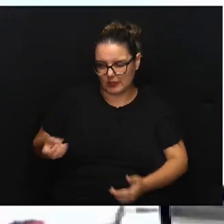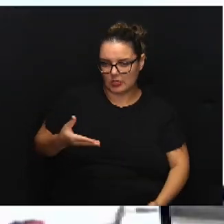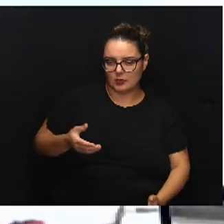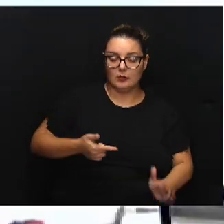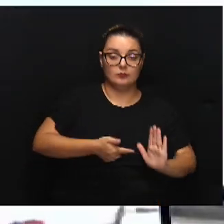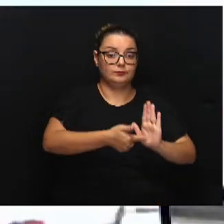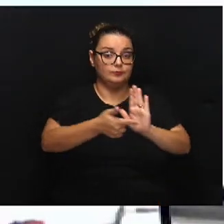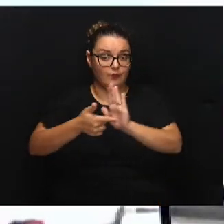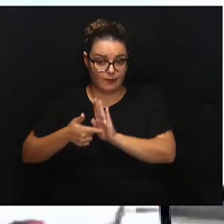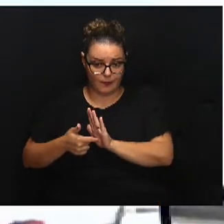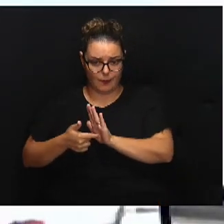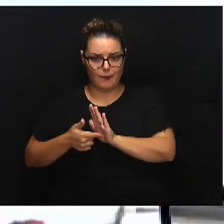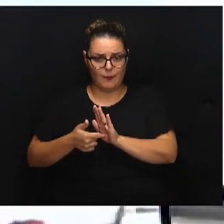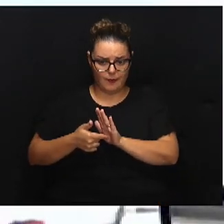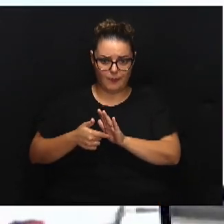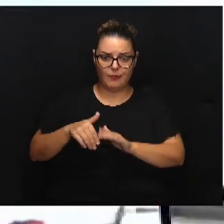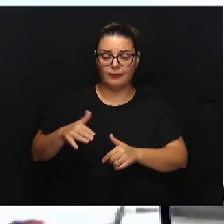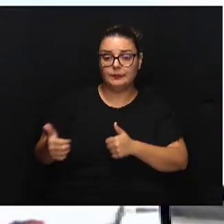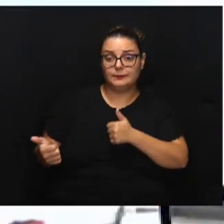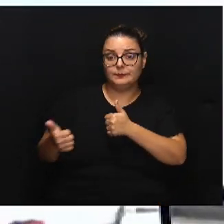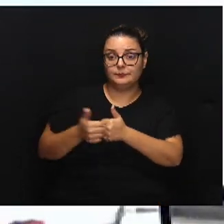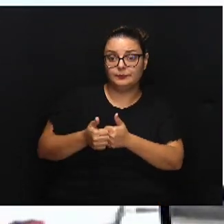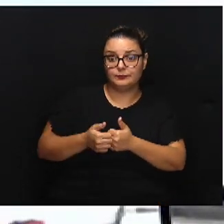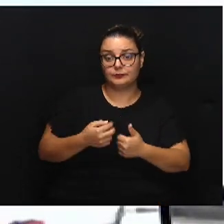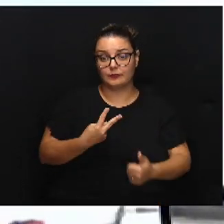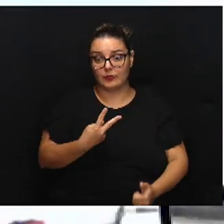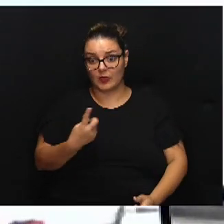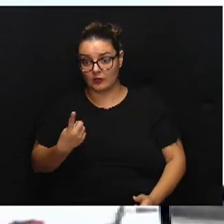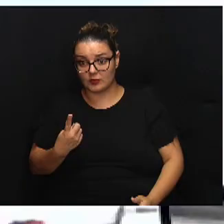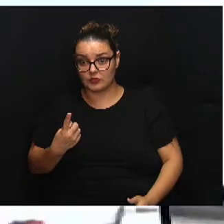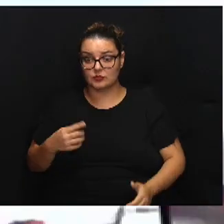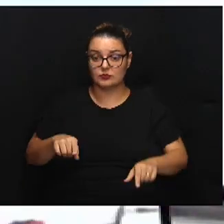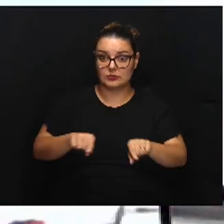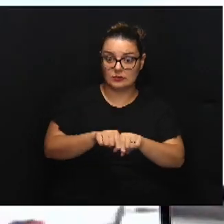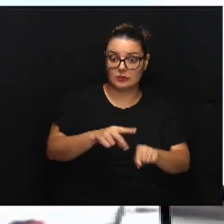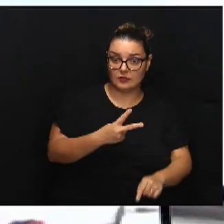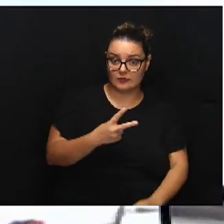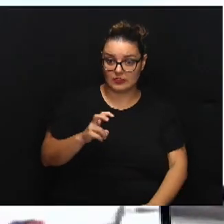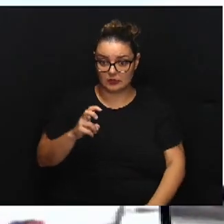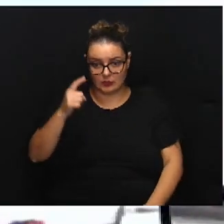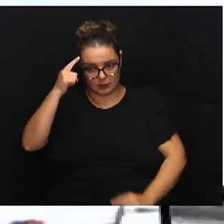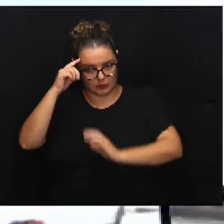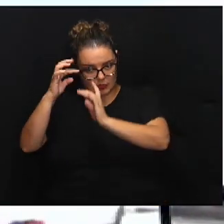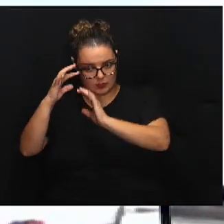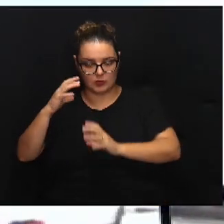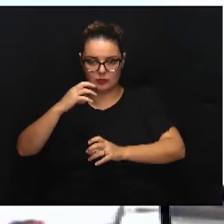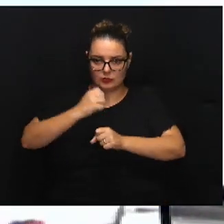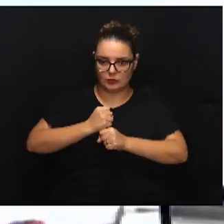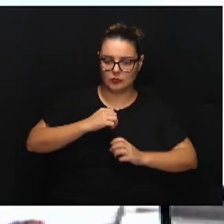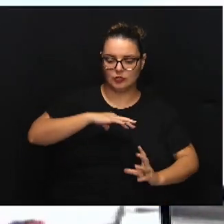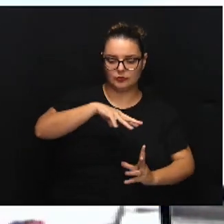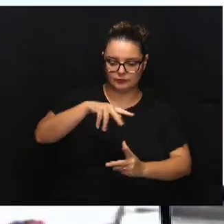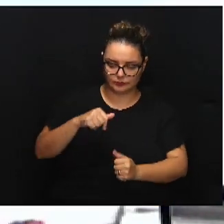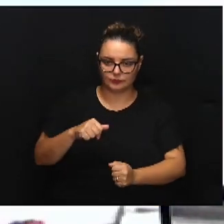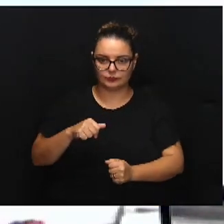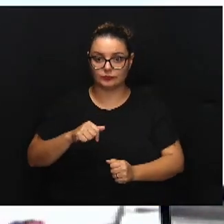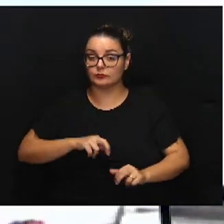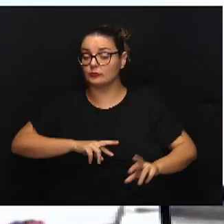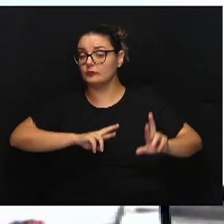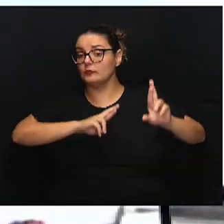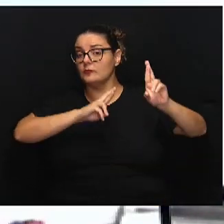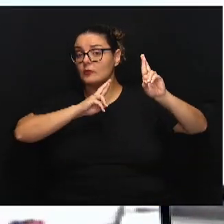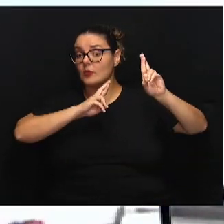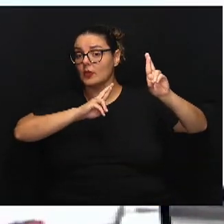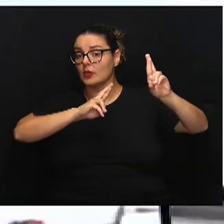que estamos mais perto entre o 21 e o 25, pensando no mundo como um todo, com uma